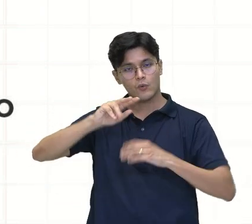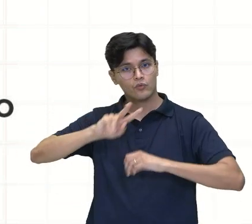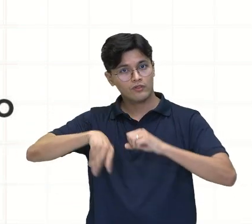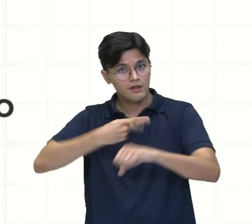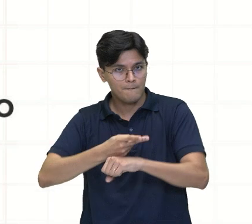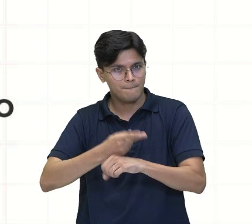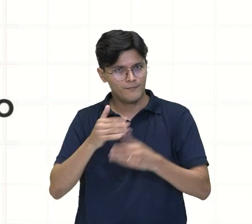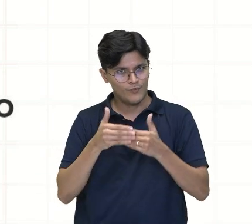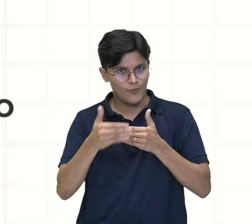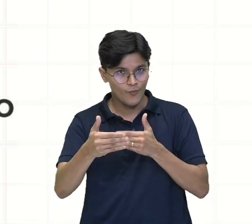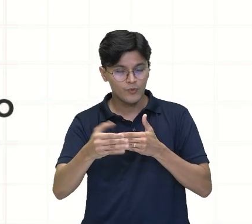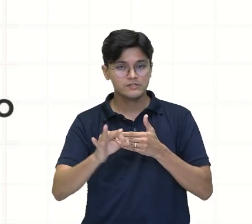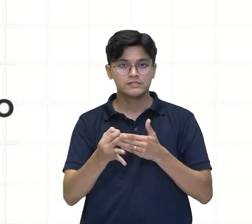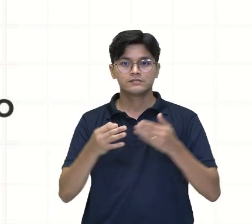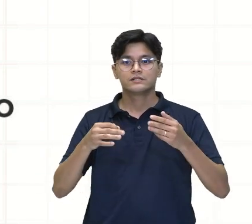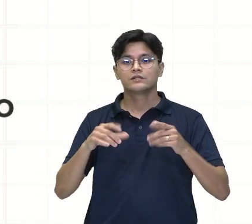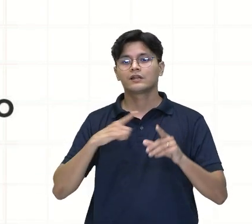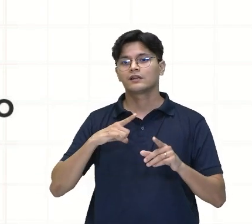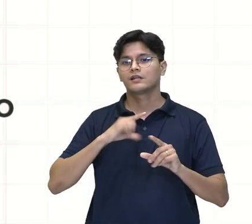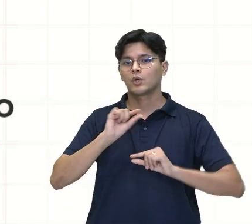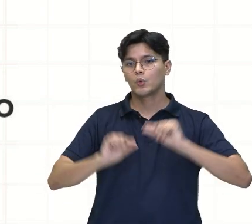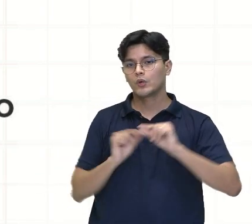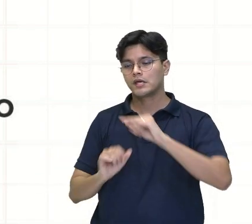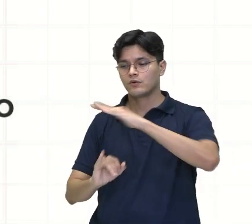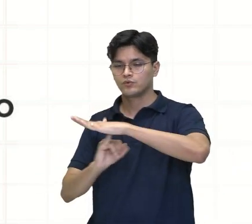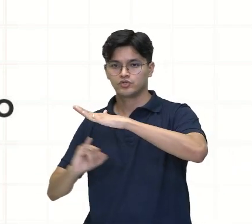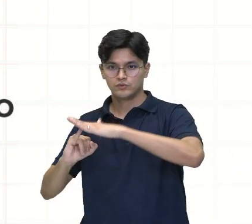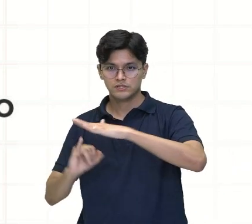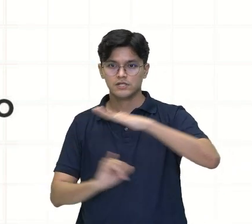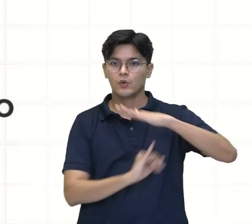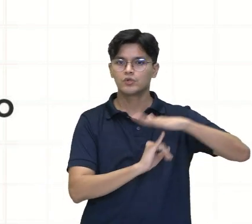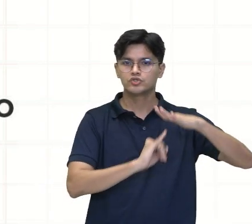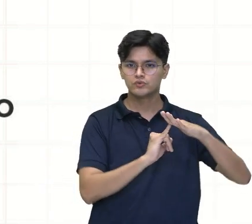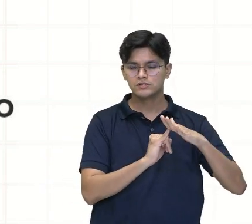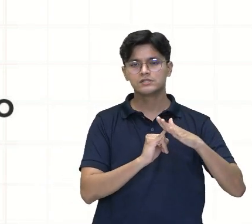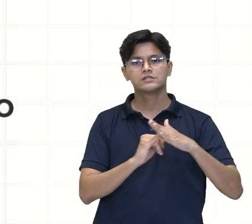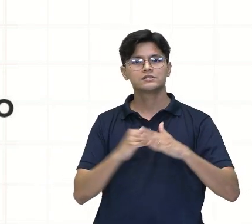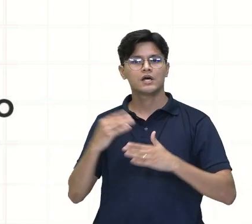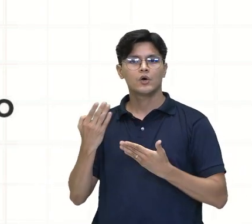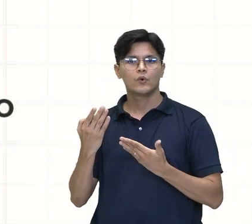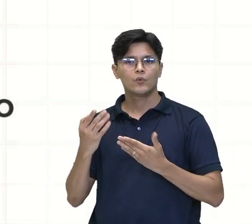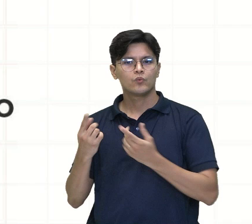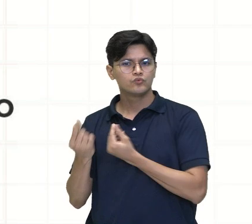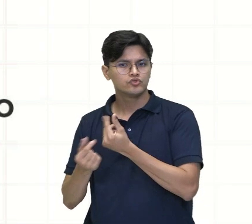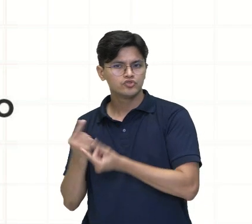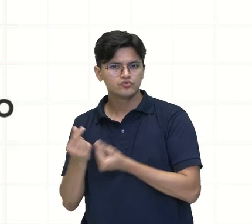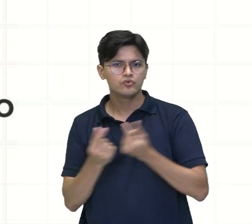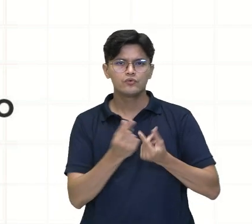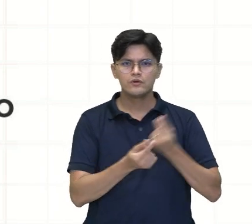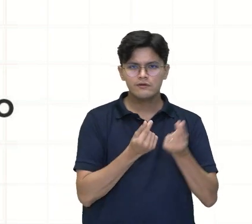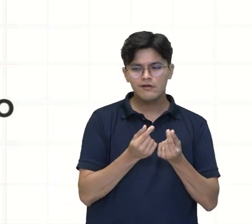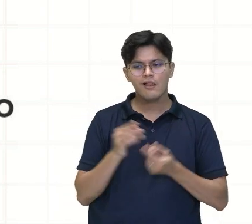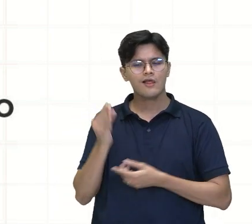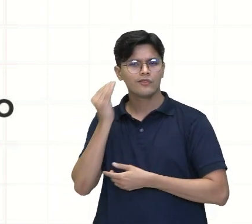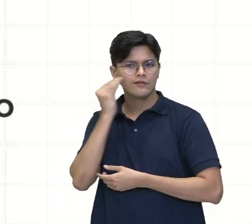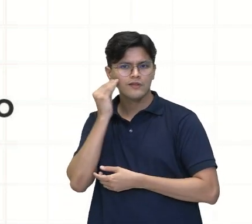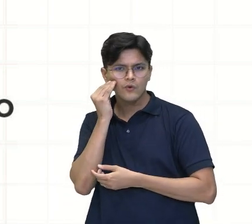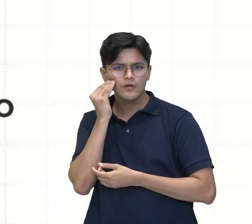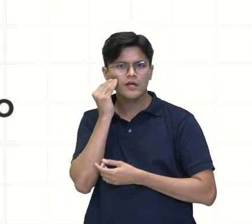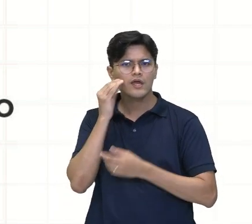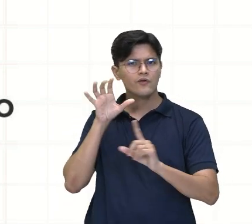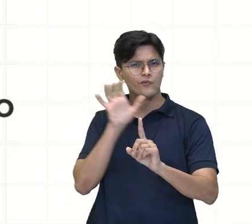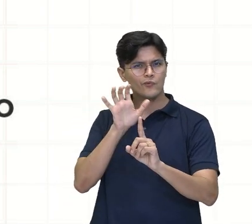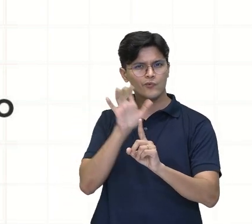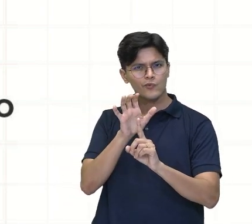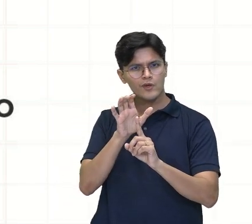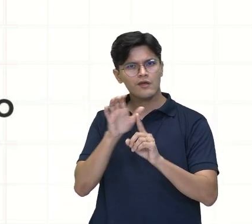associação entre as instituições financeiras que tentaram ali aumentar a sua influência. As bases tecnológicas